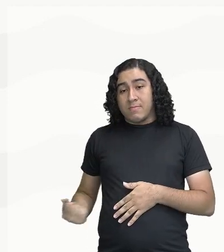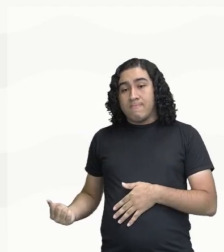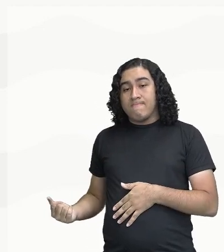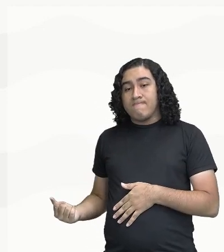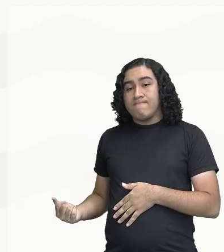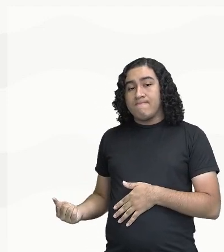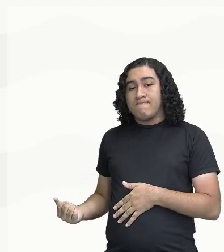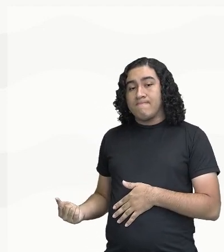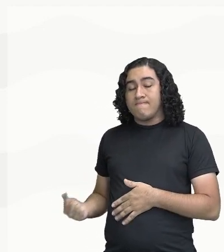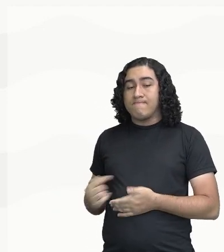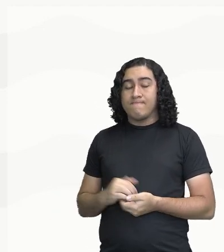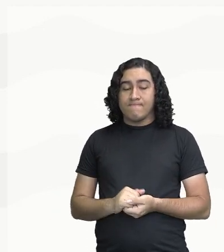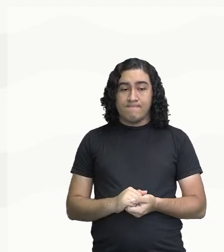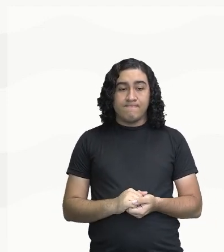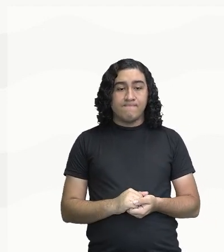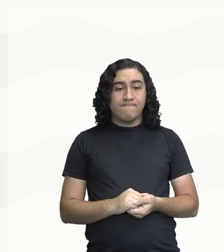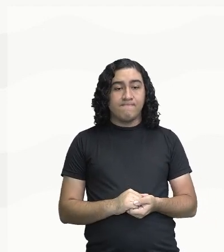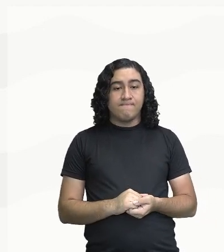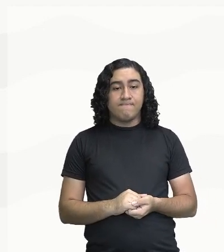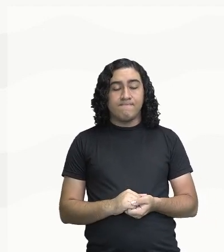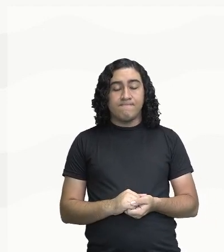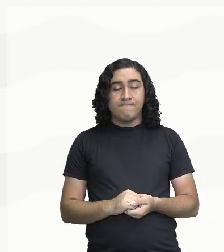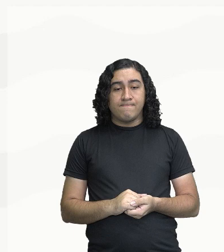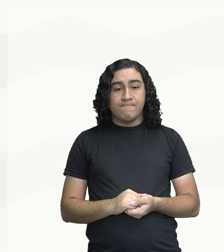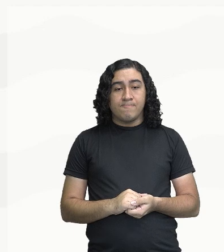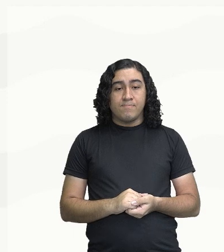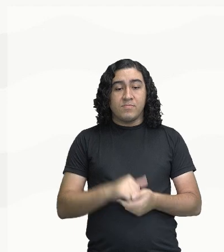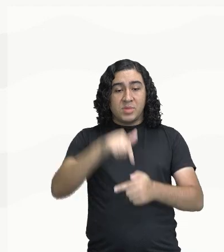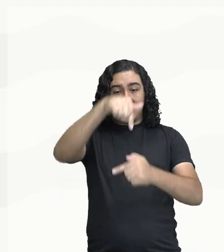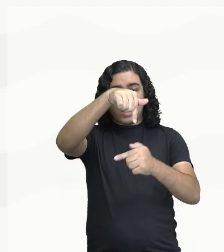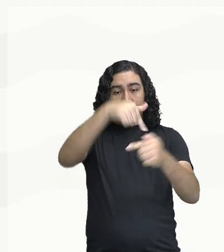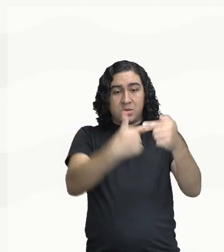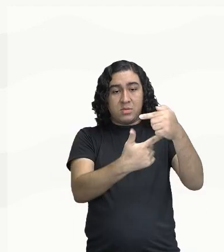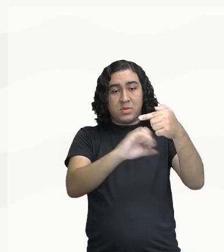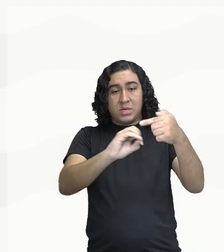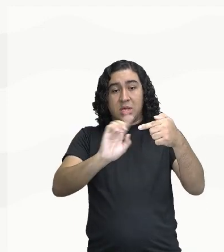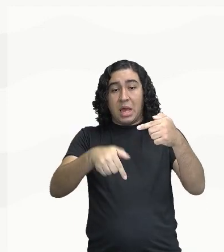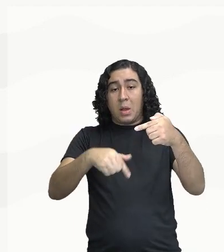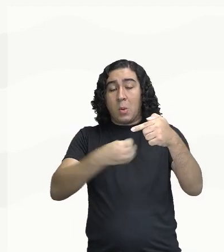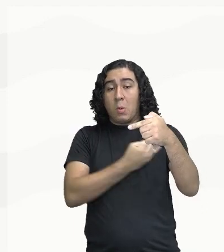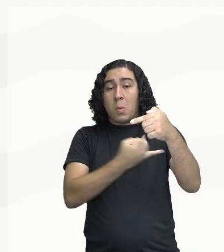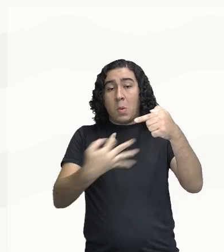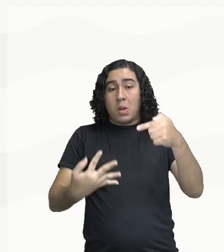de entrevistados, 20. Então, 7 sobre 20 é